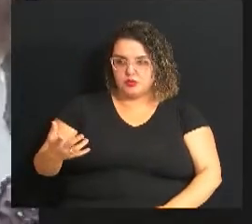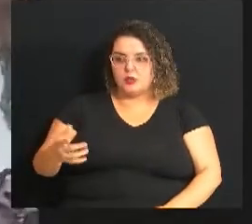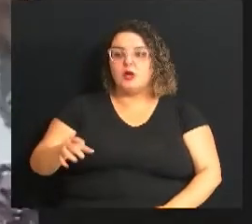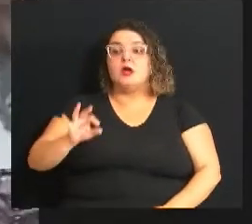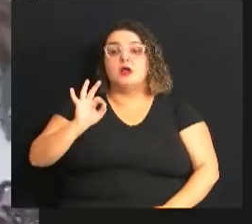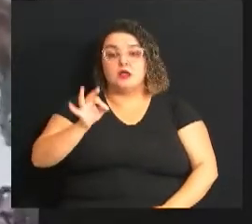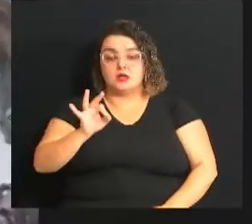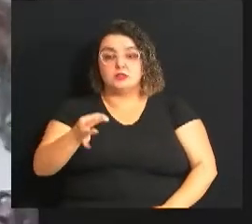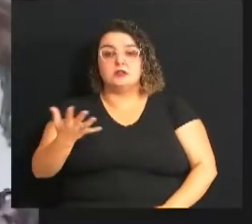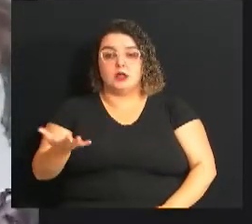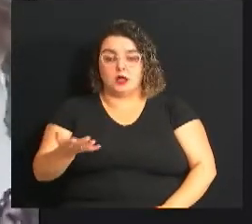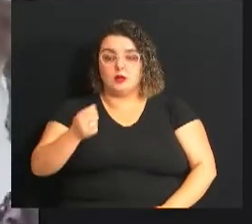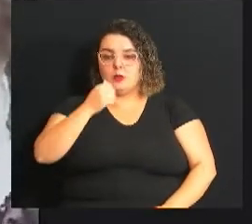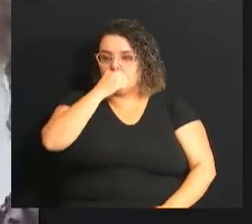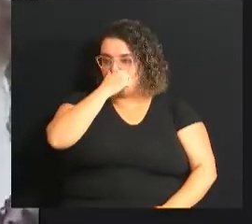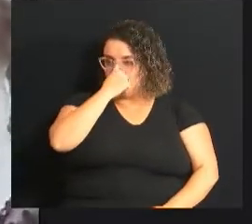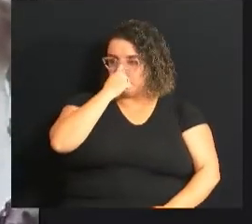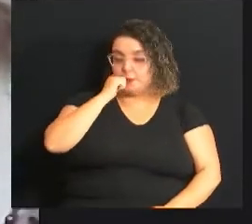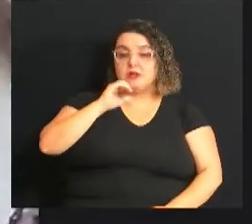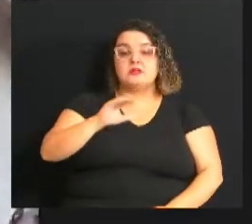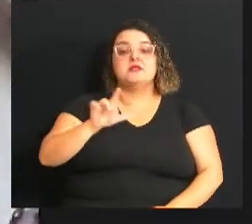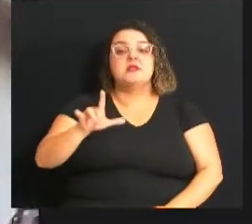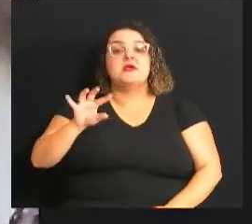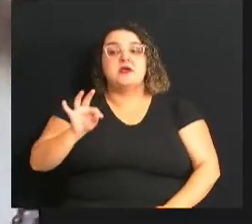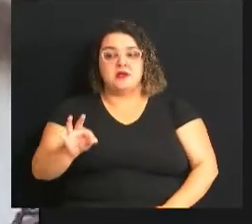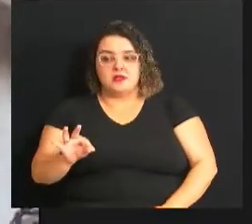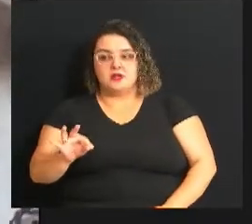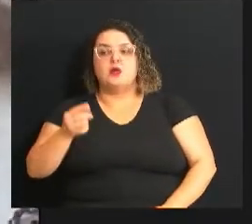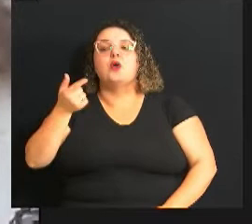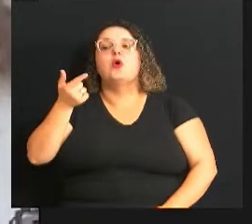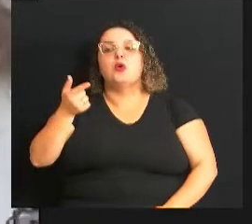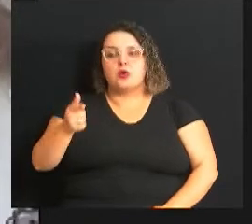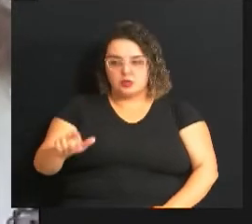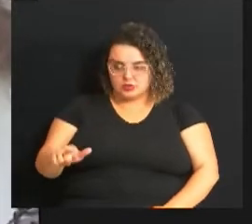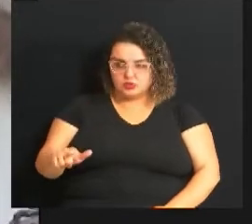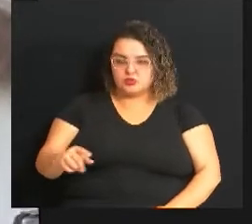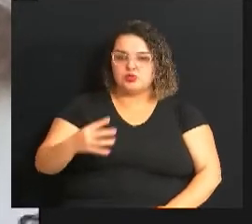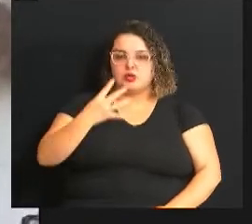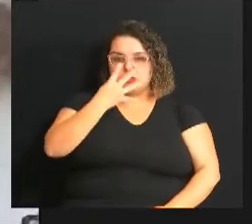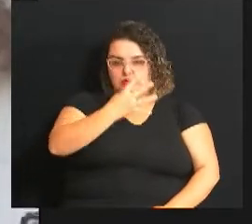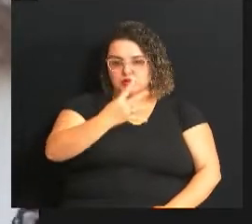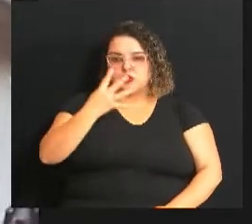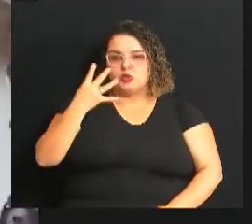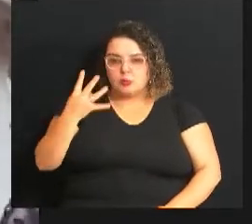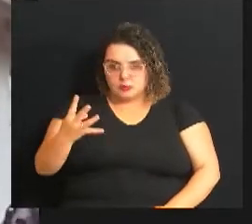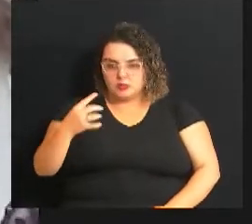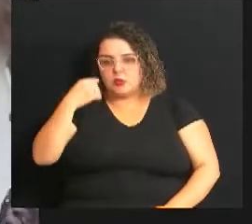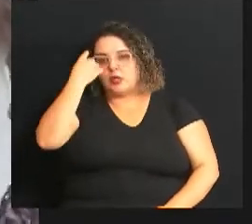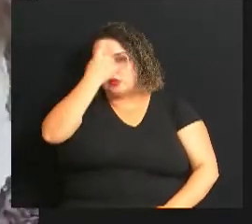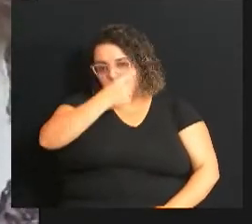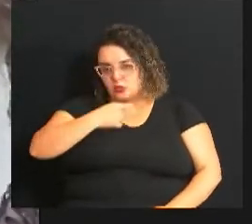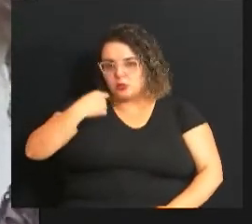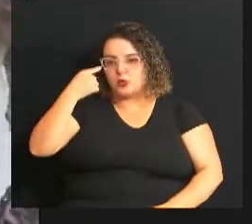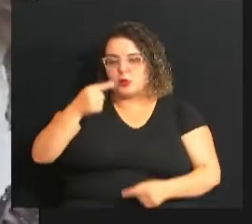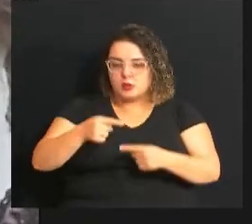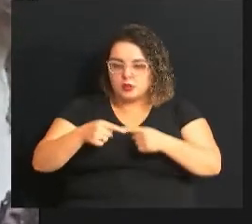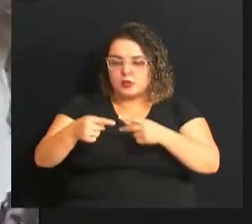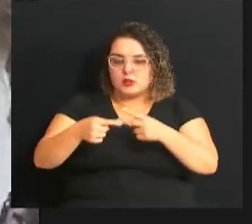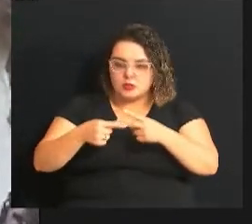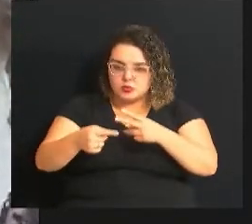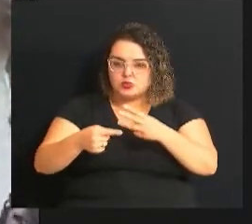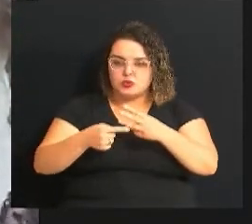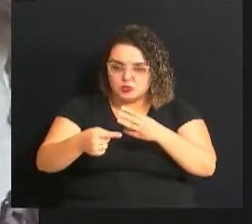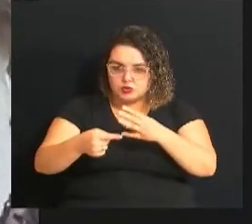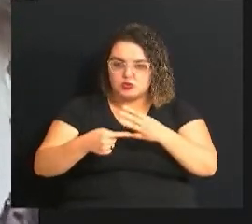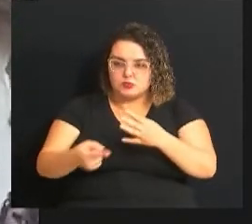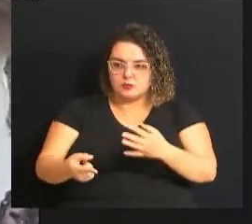Exatamente. Pela CLT, continua sendo as 44 horas semanais. Agora, existe hoje o